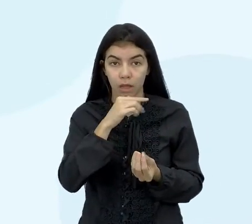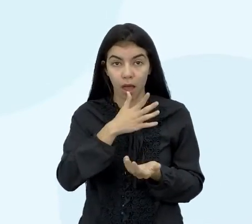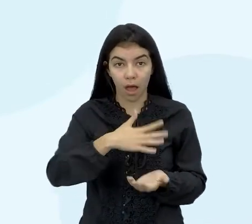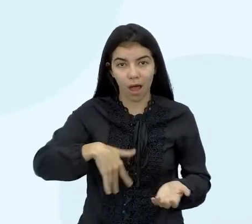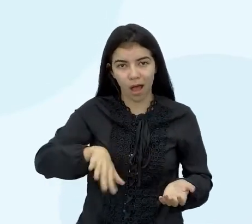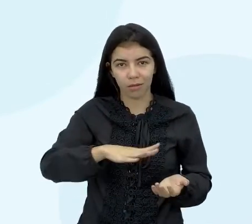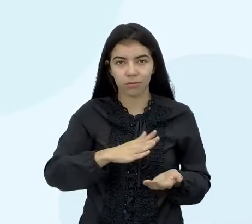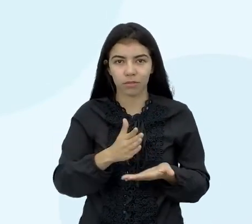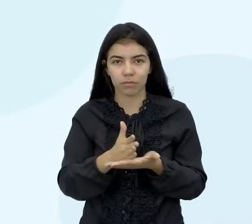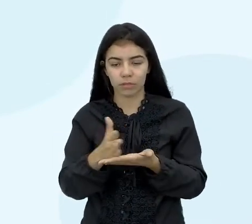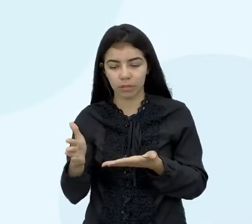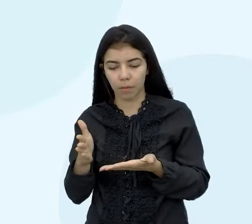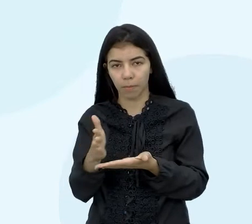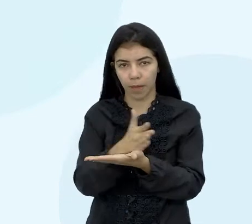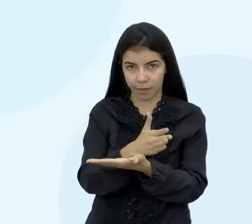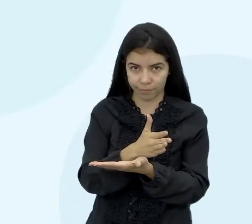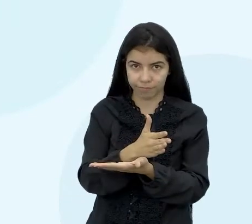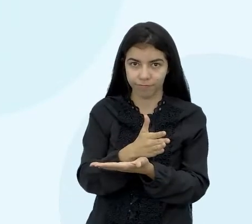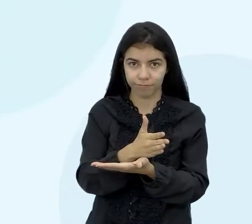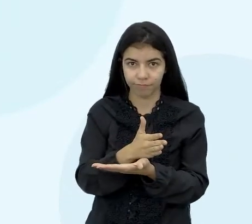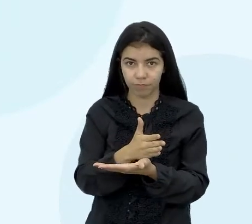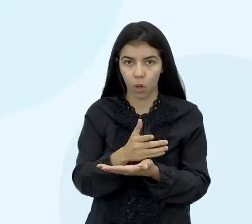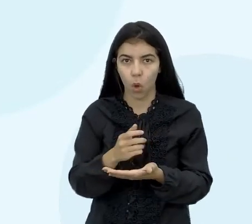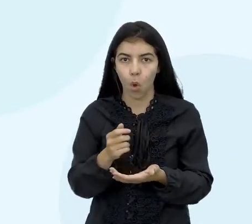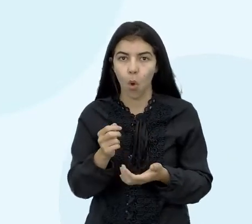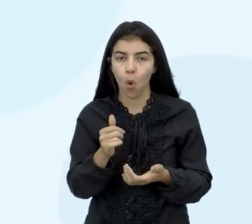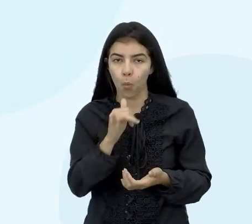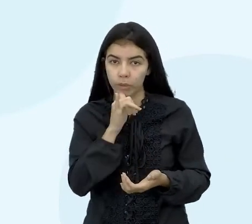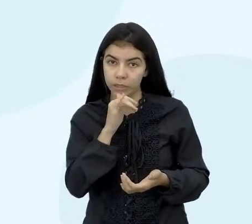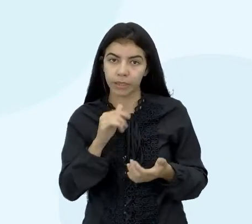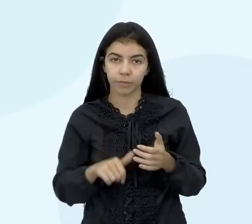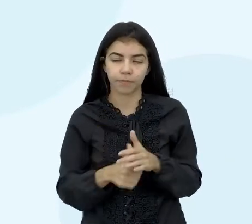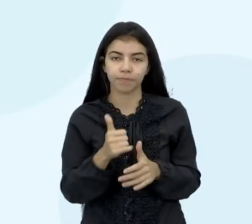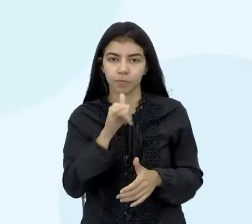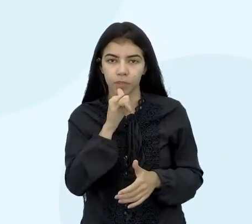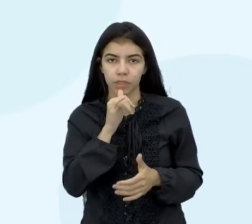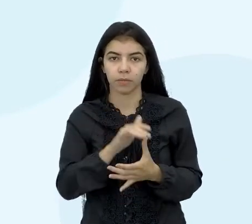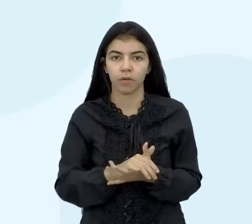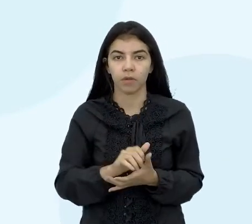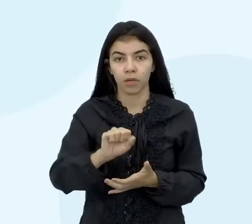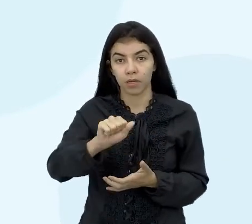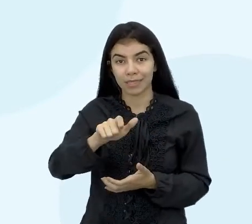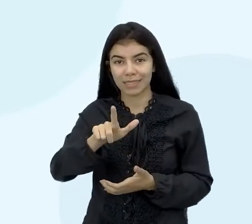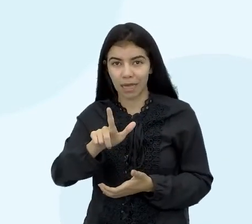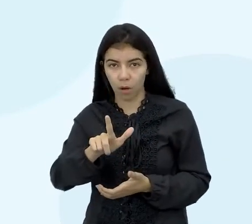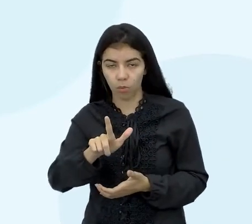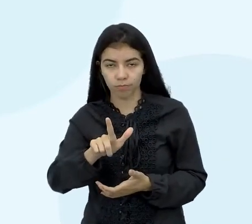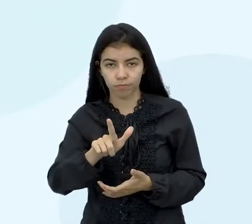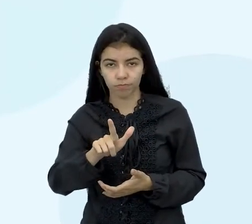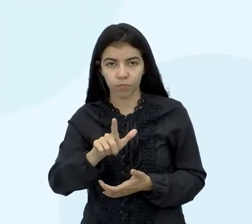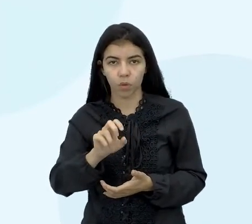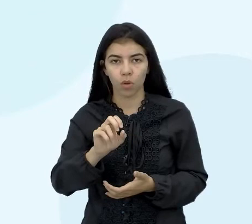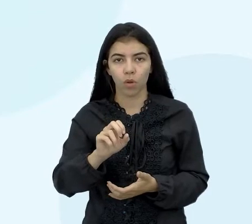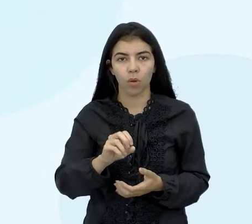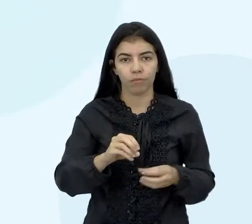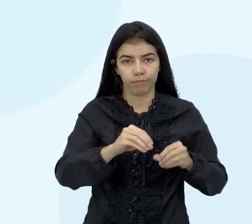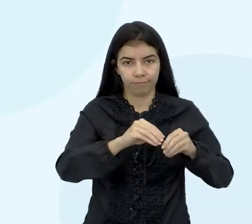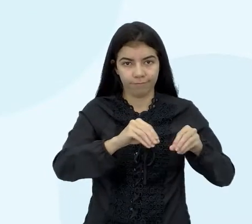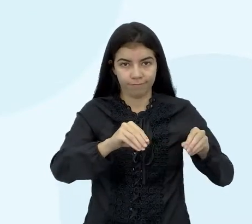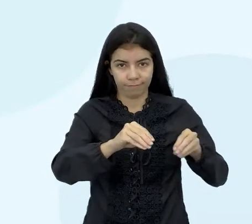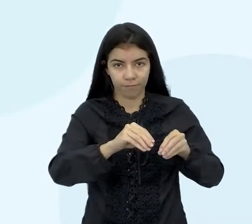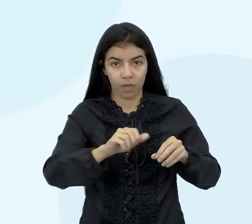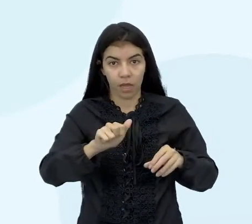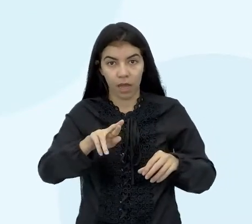fazer a separação, porque uma vai se dissolver e a outra não. Vou dar um exemplo, você tem uma mistura de sal com areia. O sal dissolve na água,